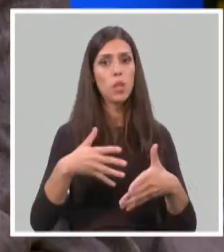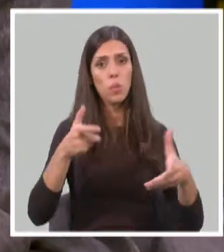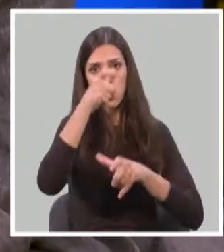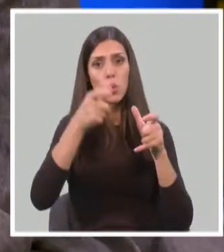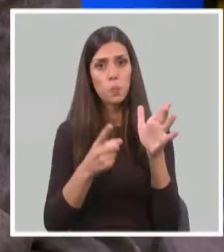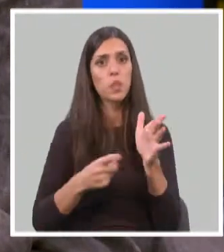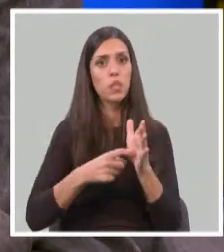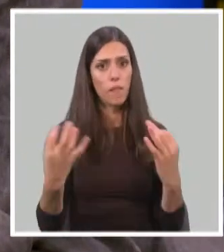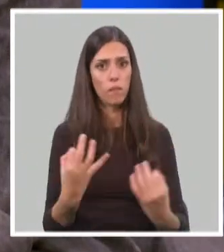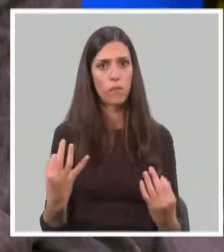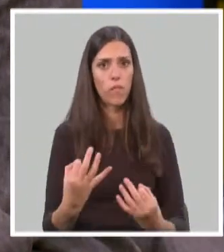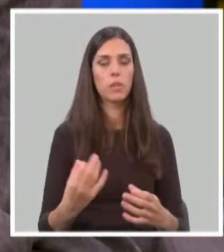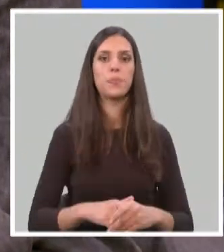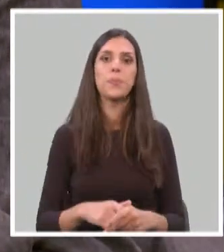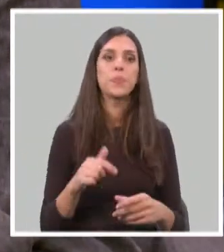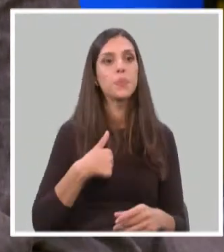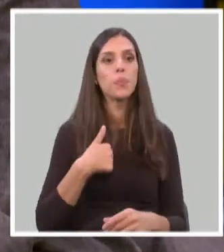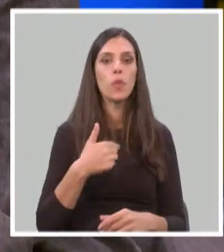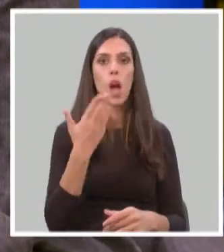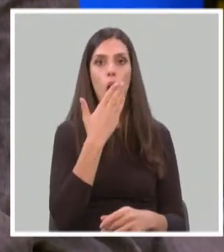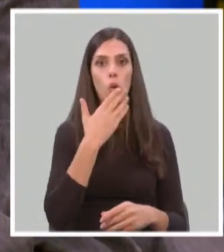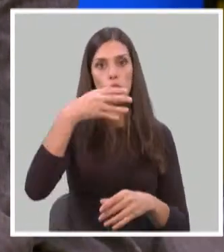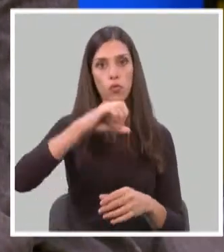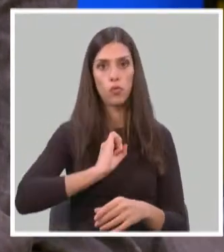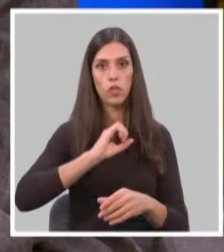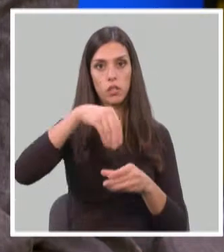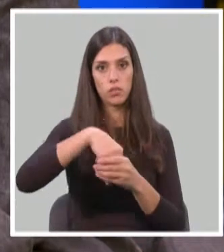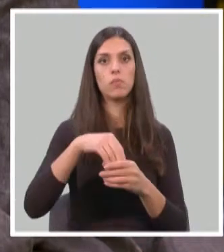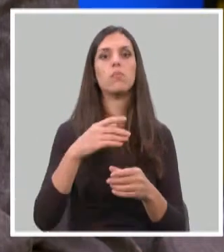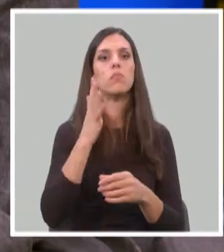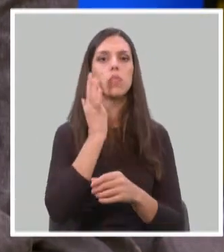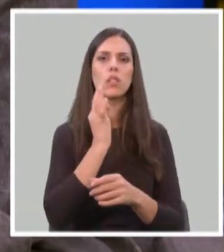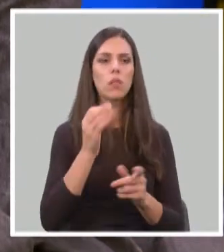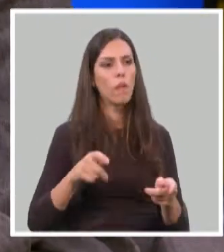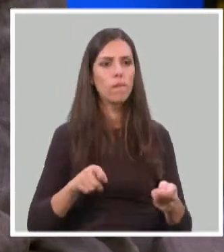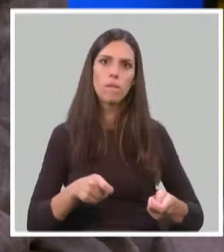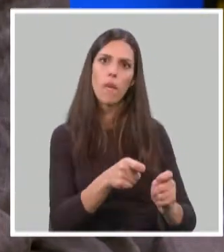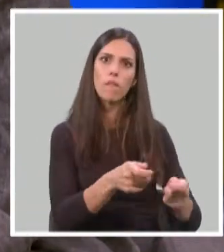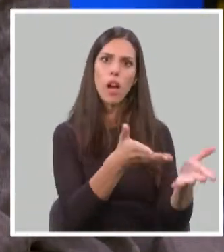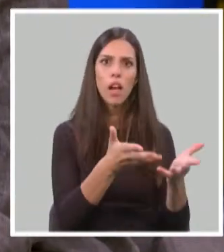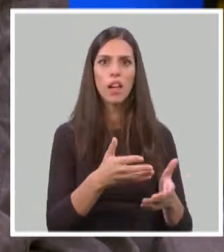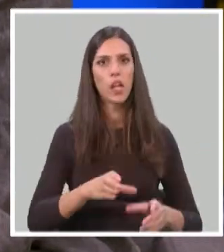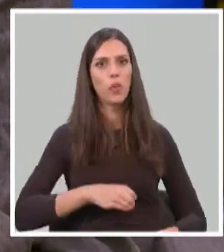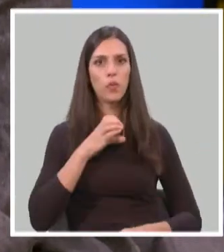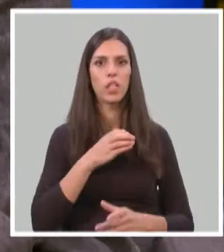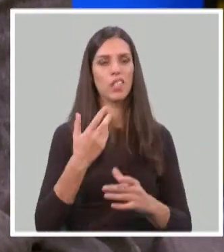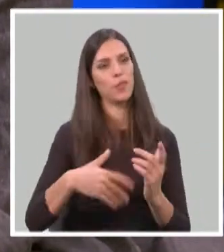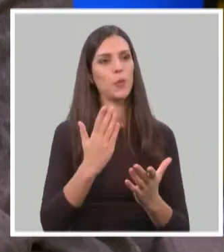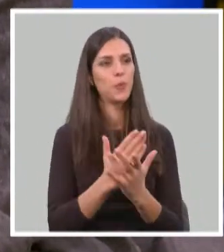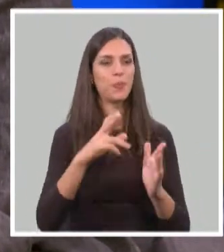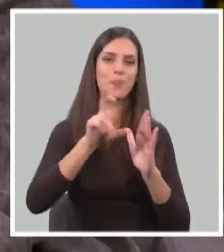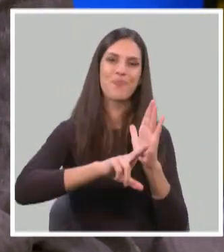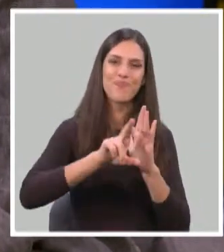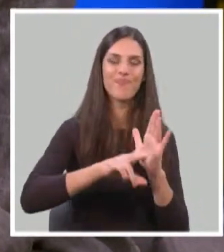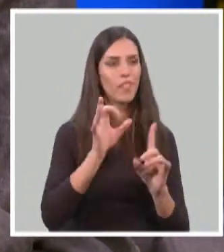precisa. E basicamente eu tento fazer isso nas aulas. Tento não só passar técnicas e regras